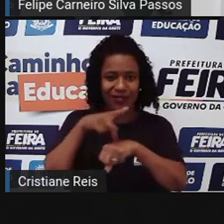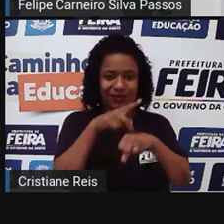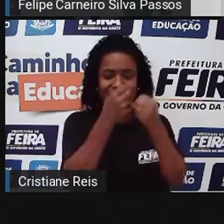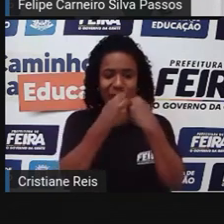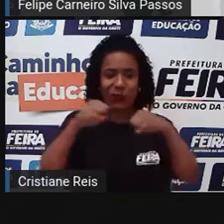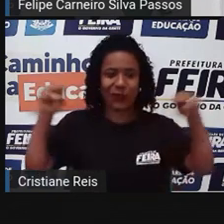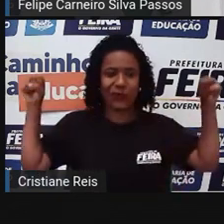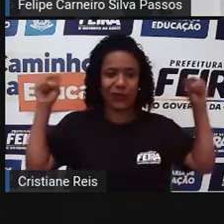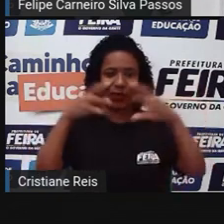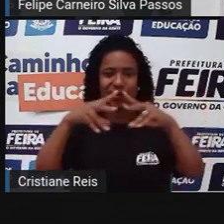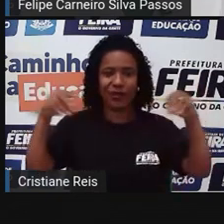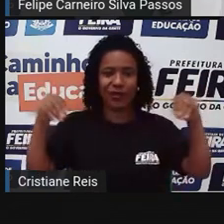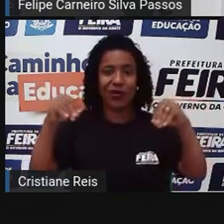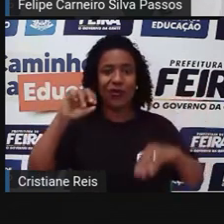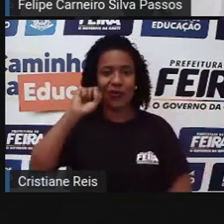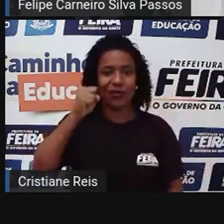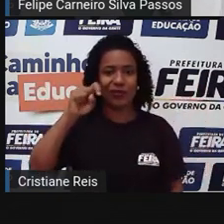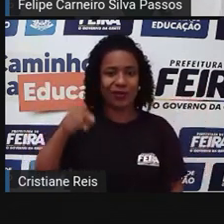incríveis